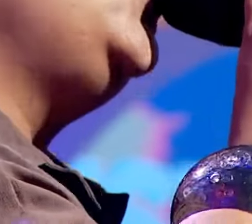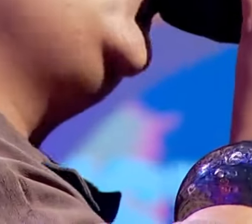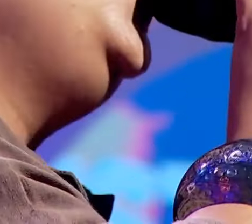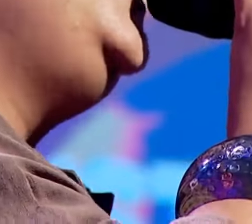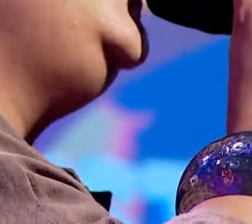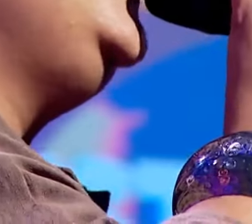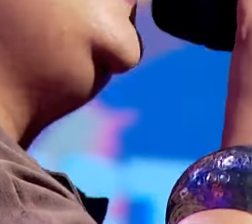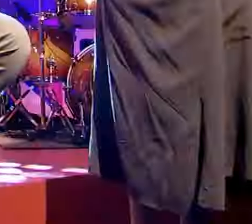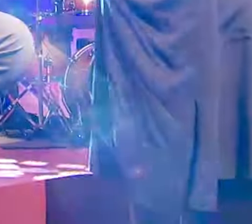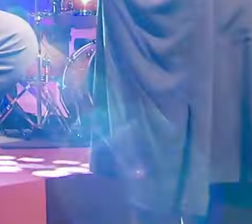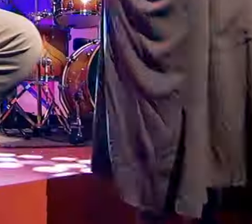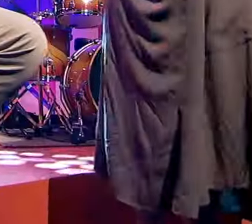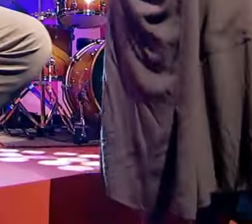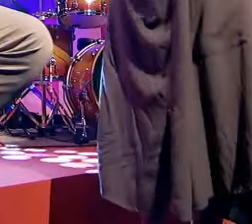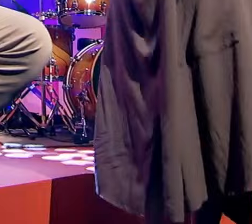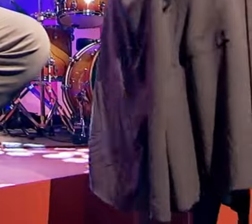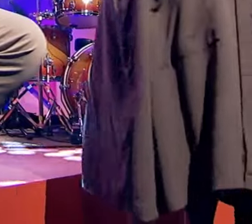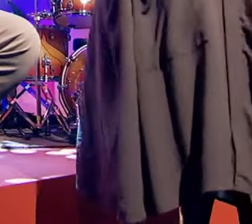Valeu, zumbi.